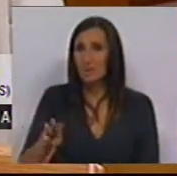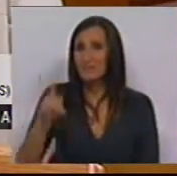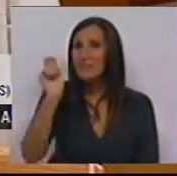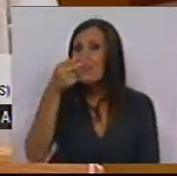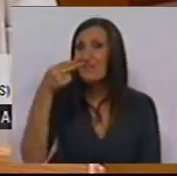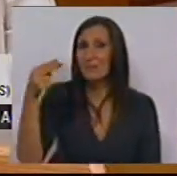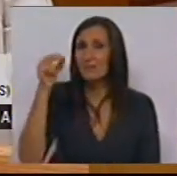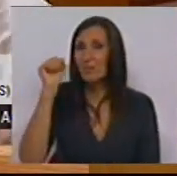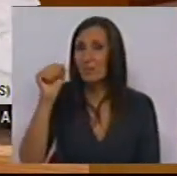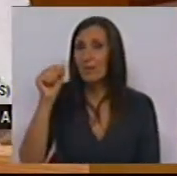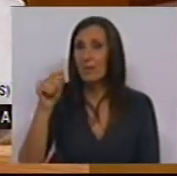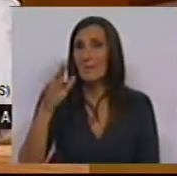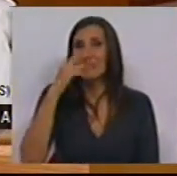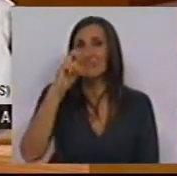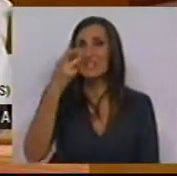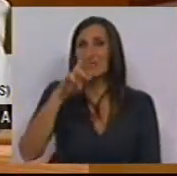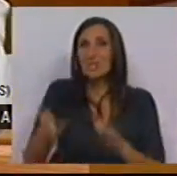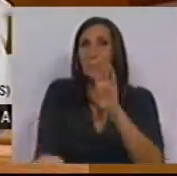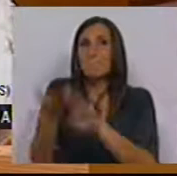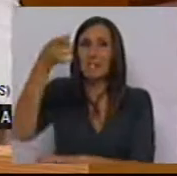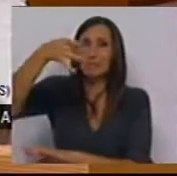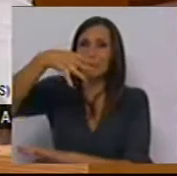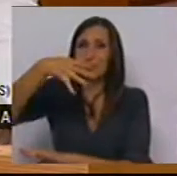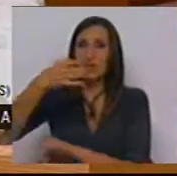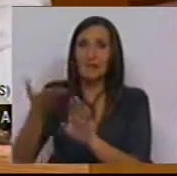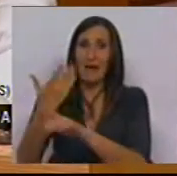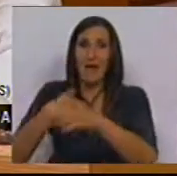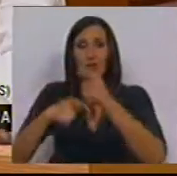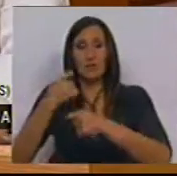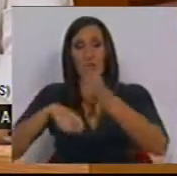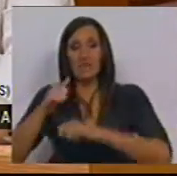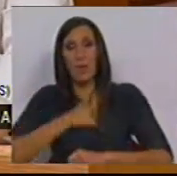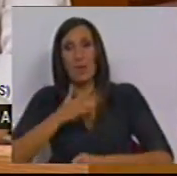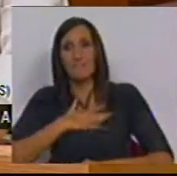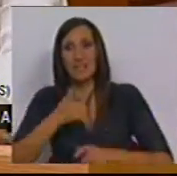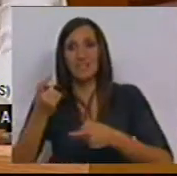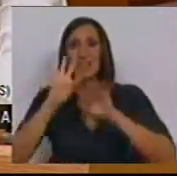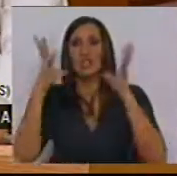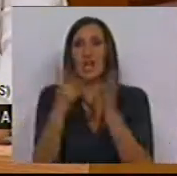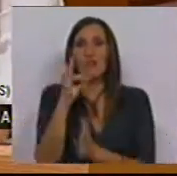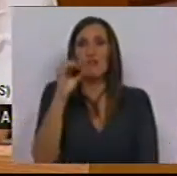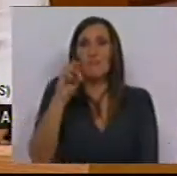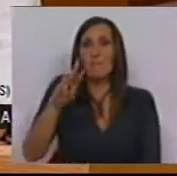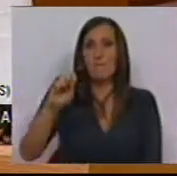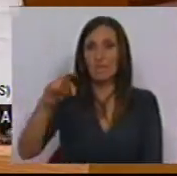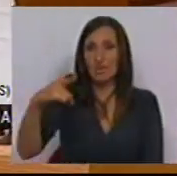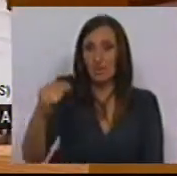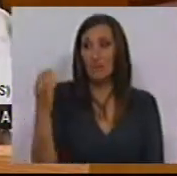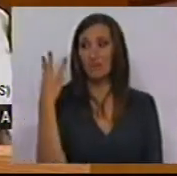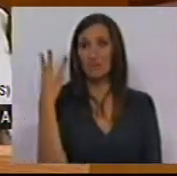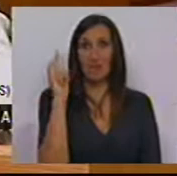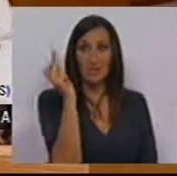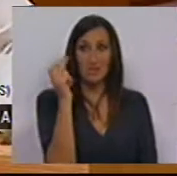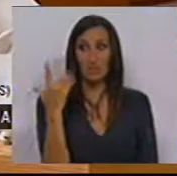500 milhões de euros, mais de 3 vezes o valor pelo qual foi alienada a Empresa Geral de Fomento. Nos últimos